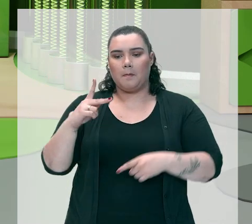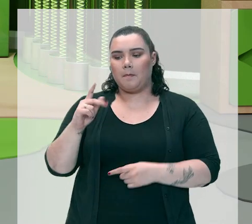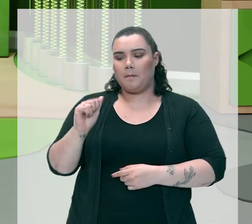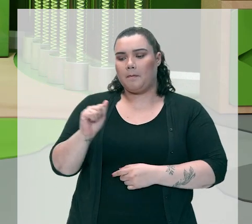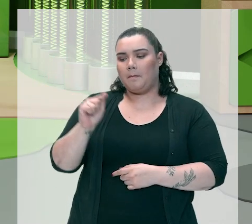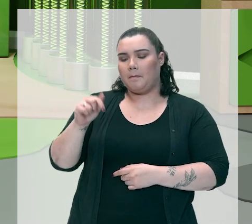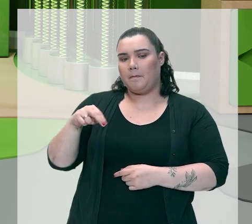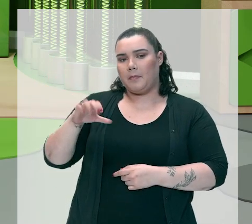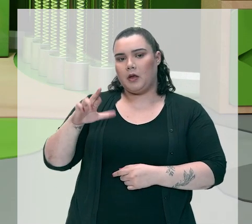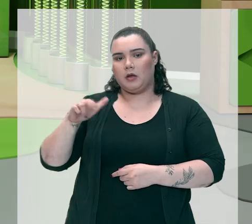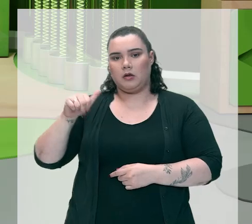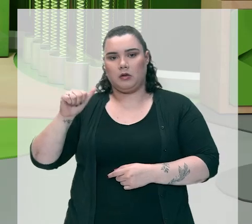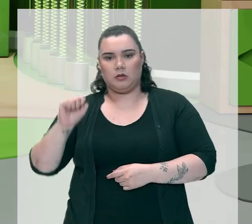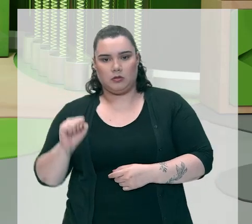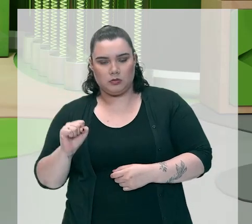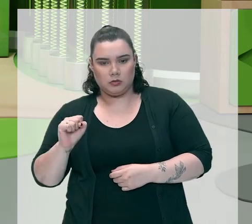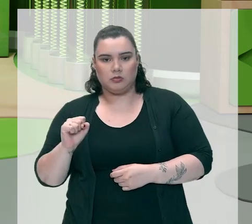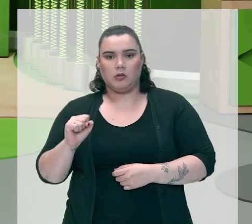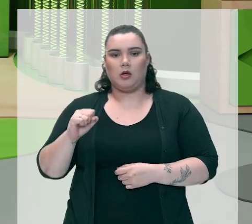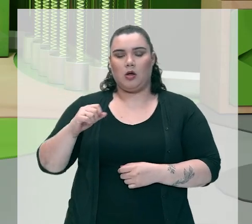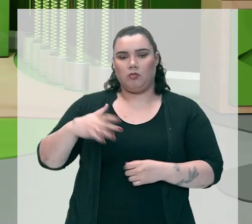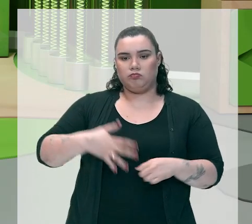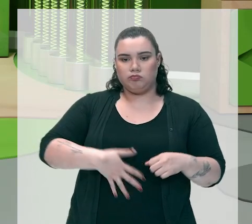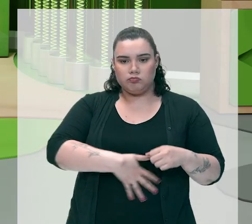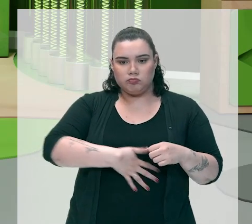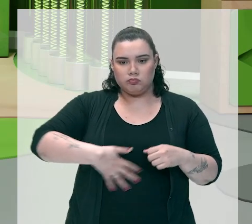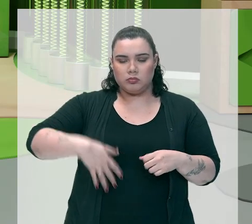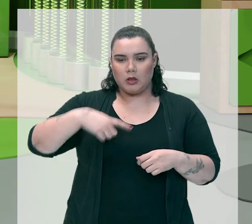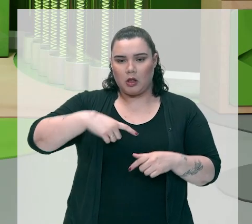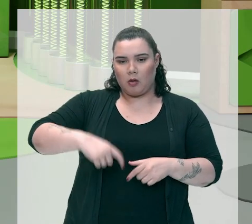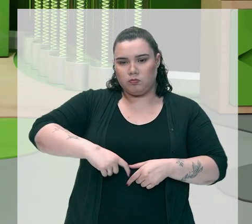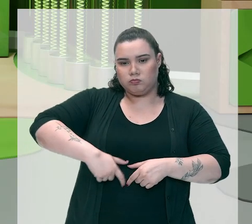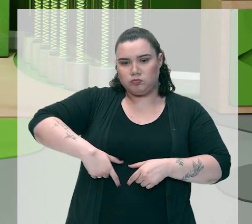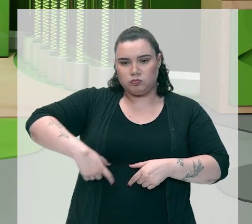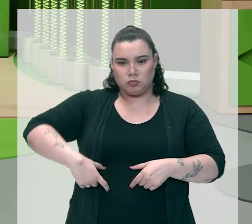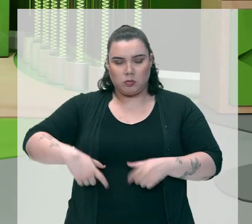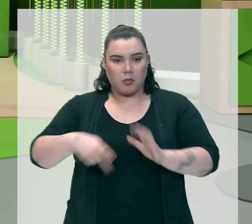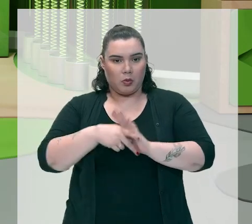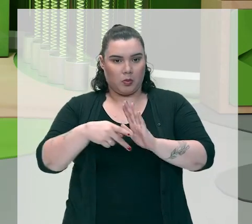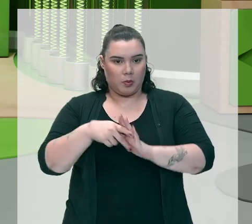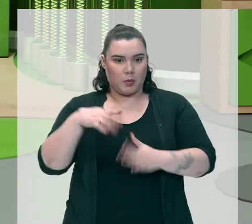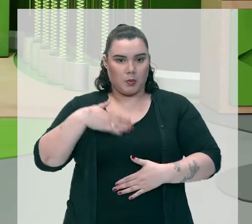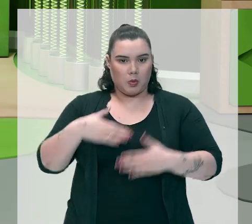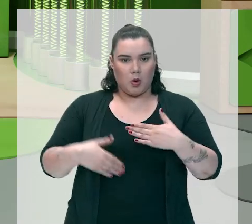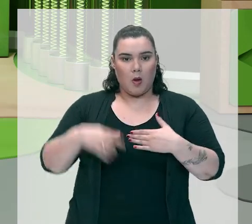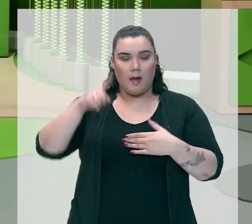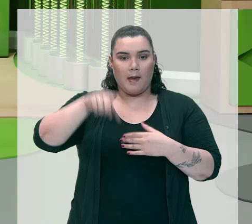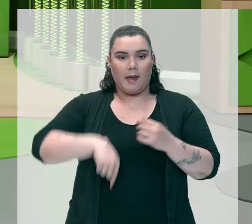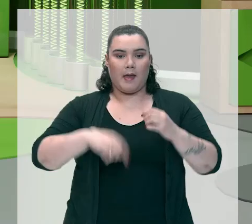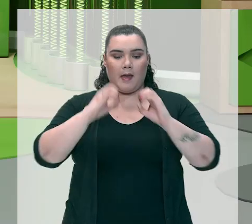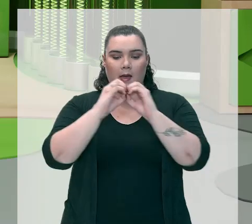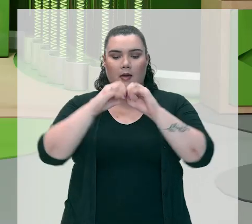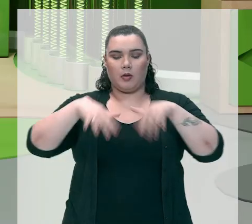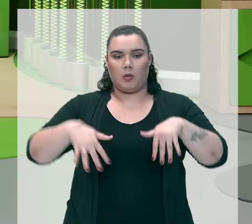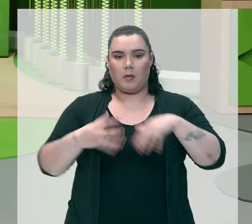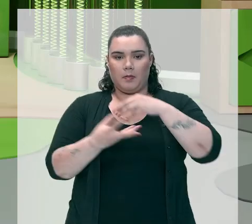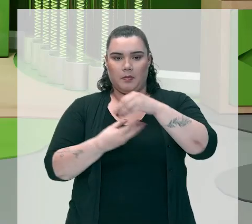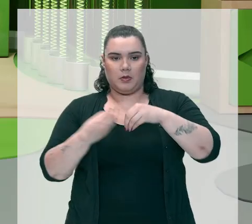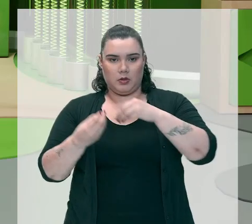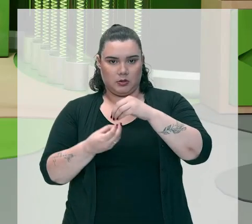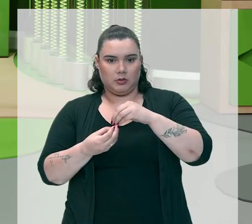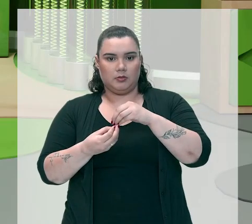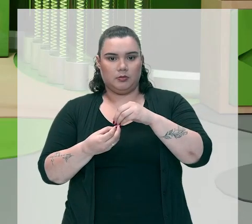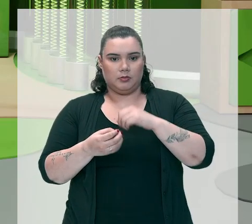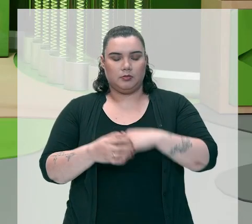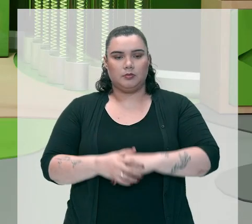glândula mista, né, localizada aqui, ó, nessa região aqui, onde a gente visualiza aqui, ó. O pâncreas, ó, identificado, semelhante ao que a gente